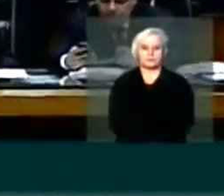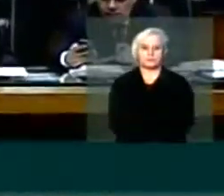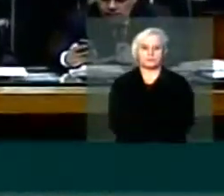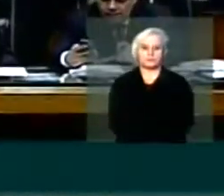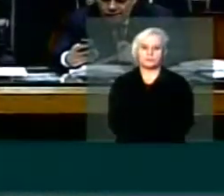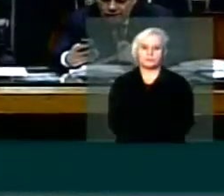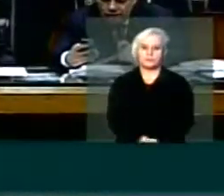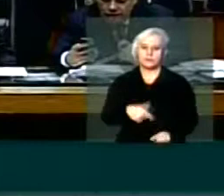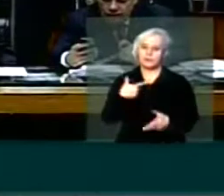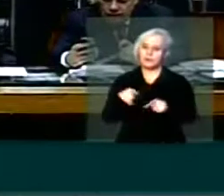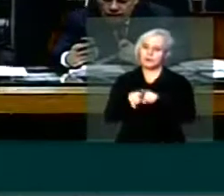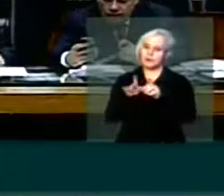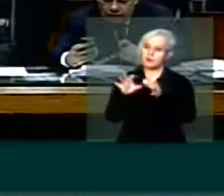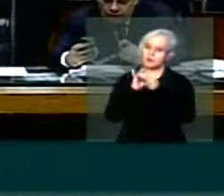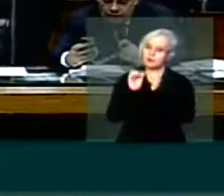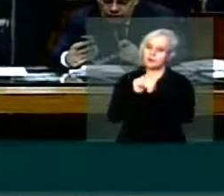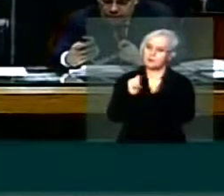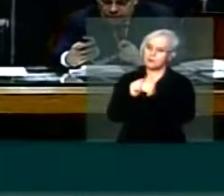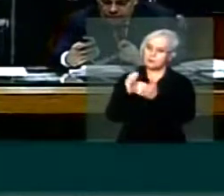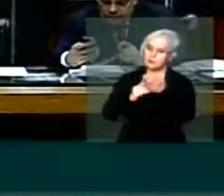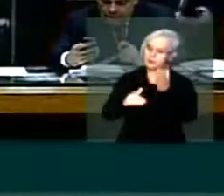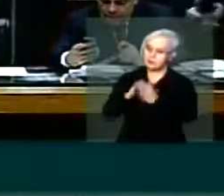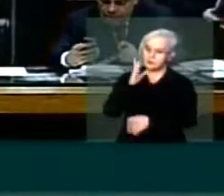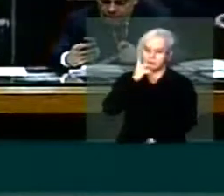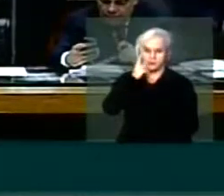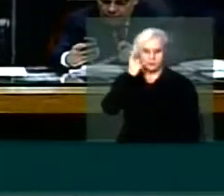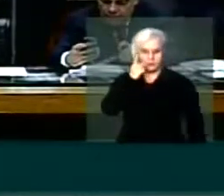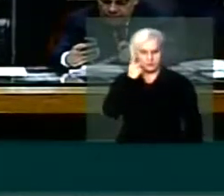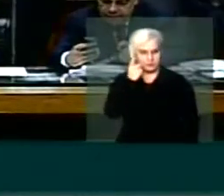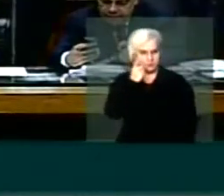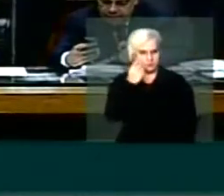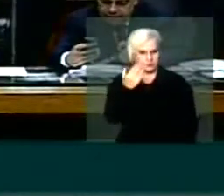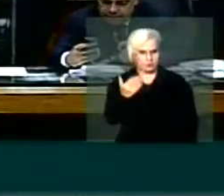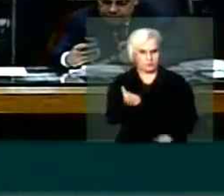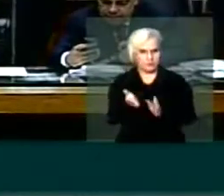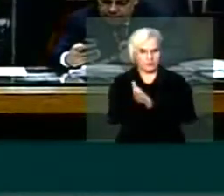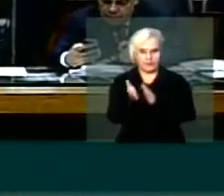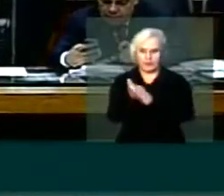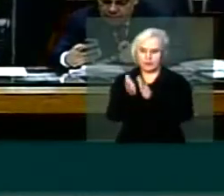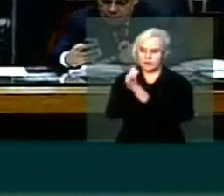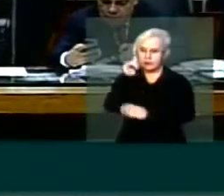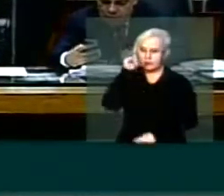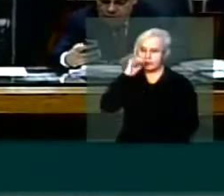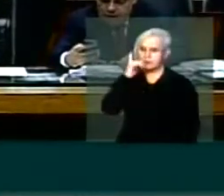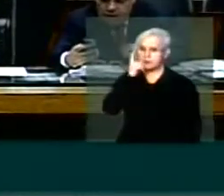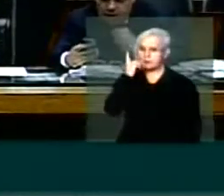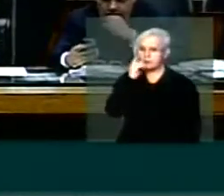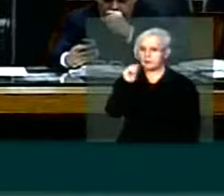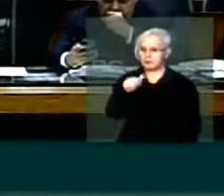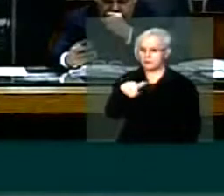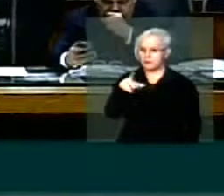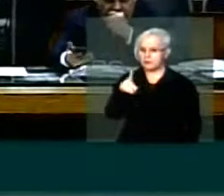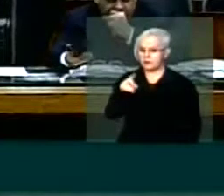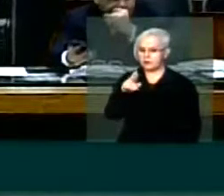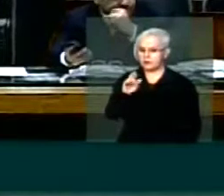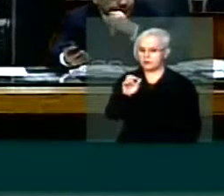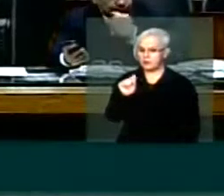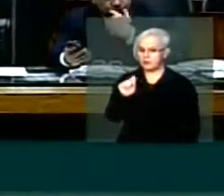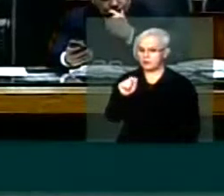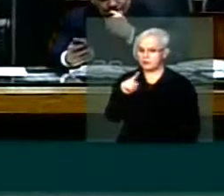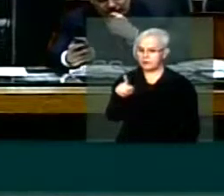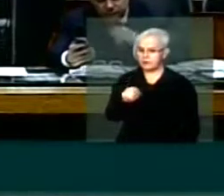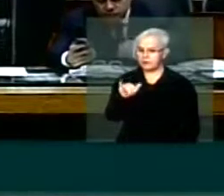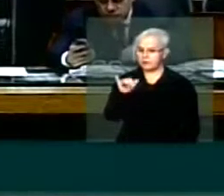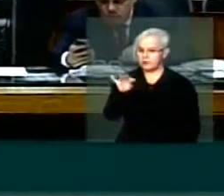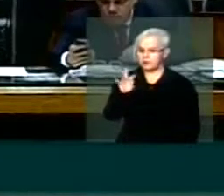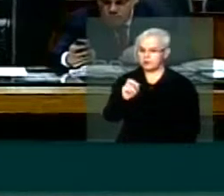aos demais parlamentares. Deputado Glauber. E parabenizar a deputada Andréa Zito por ter